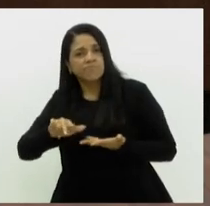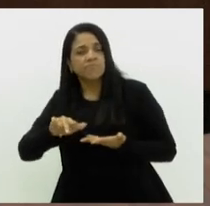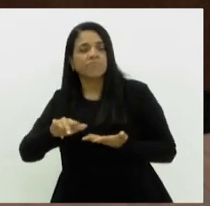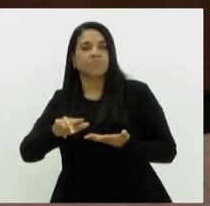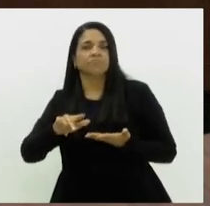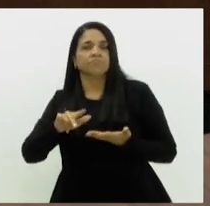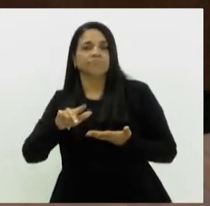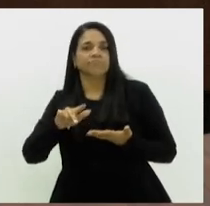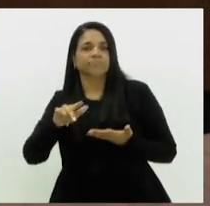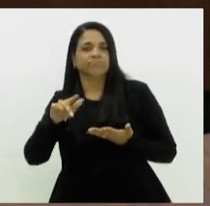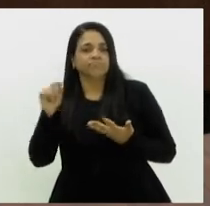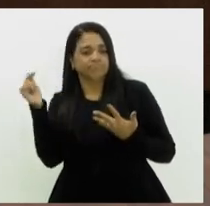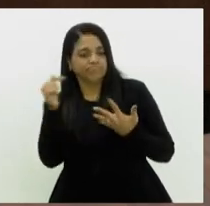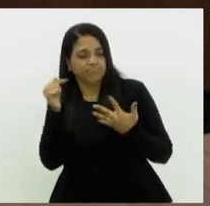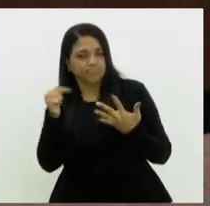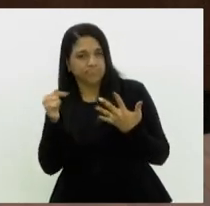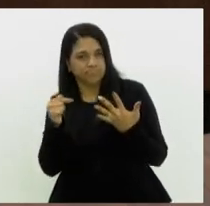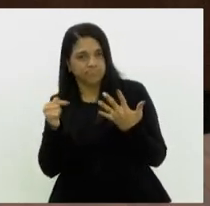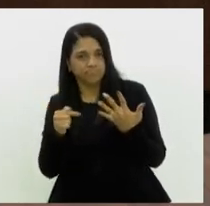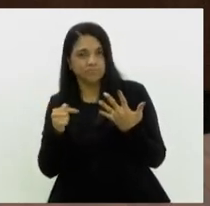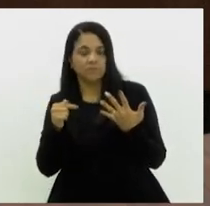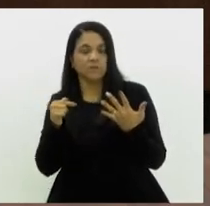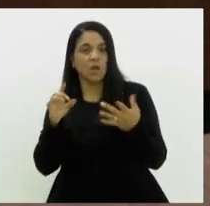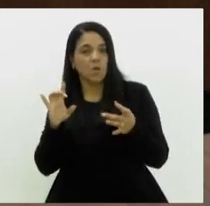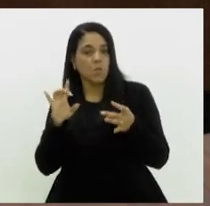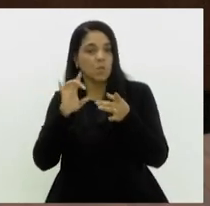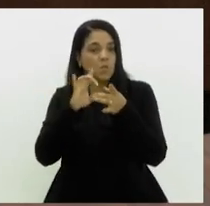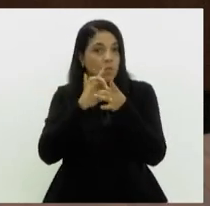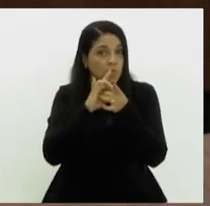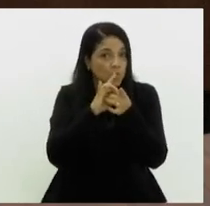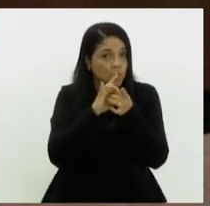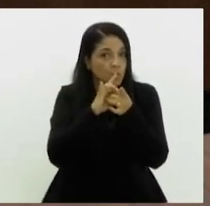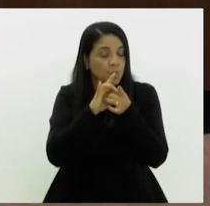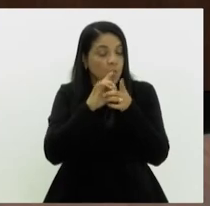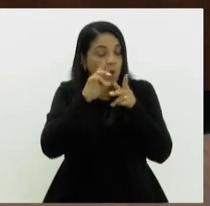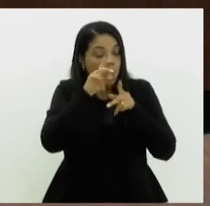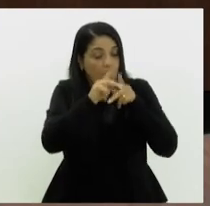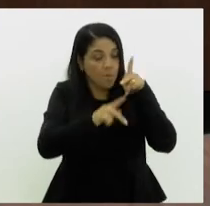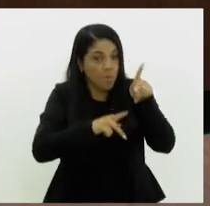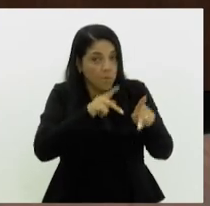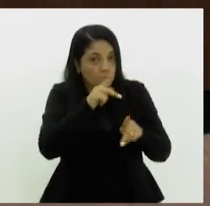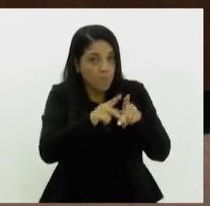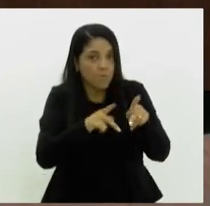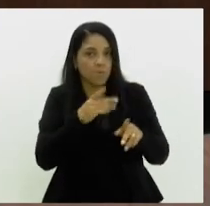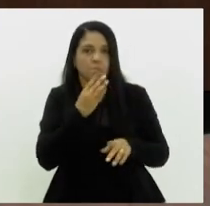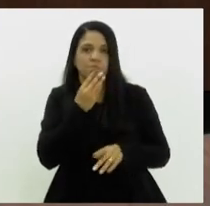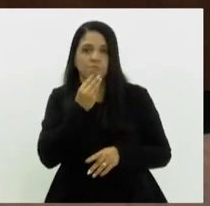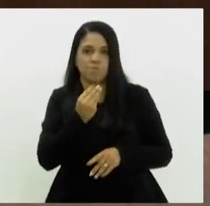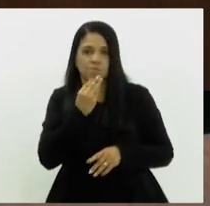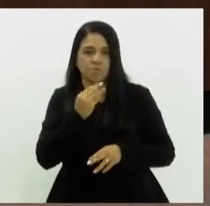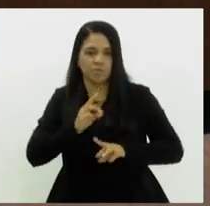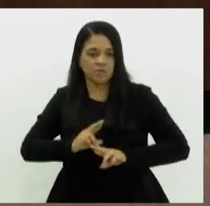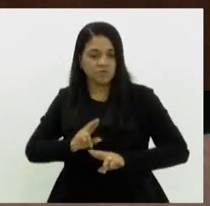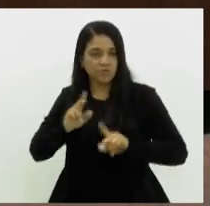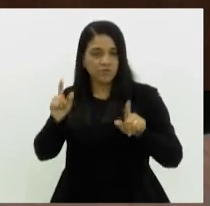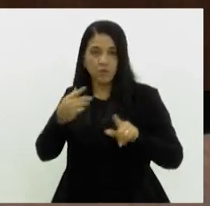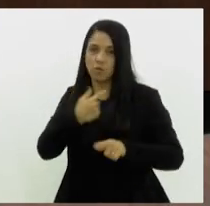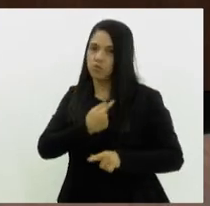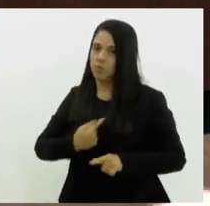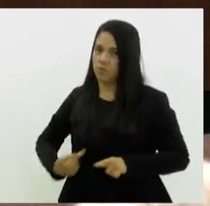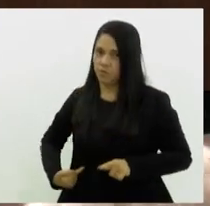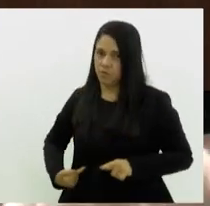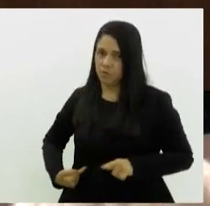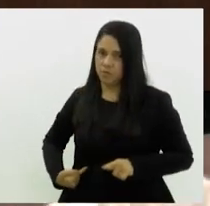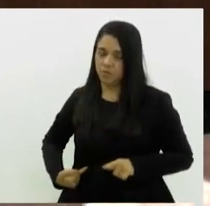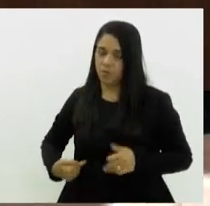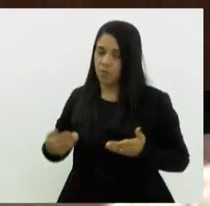ressalvas. É um laço com a população, com o povo israelense e não com o governo que lá